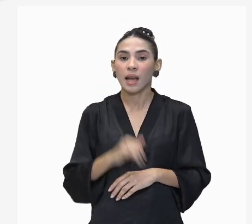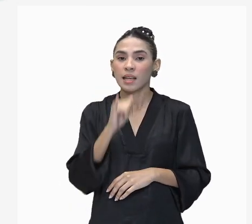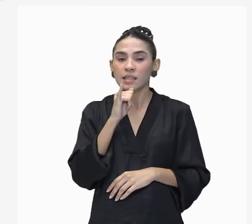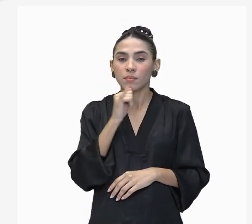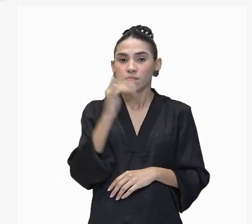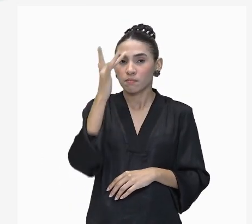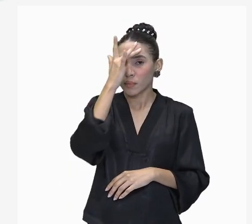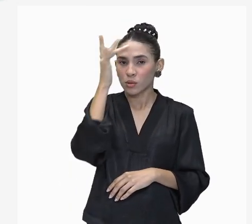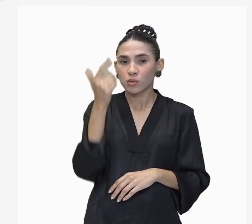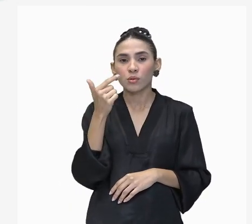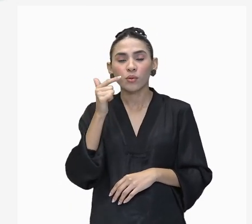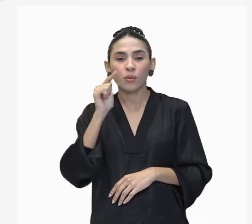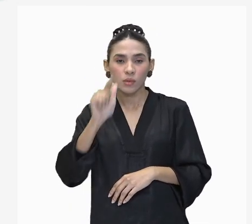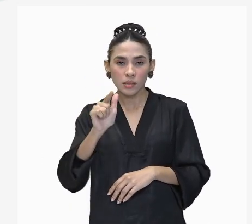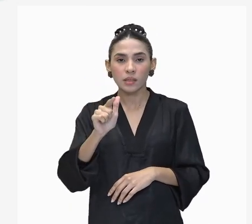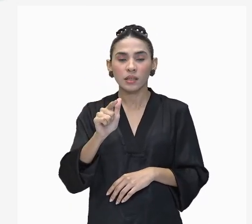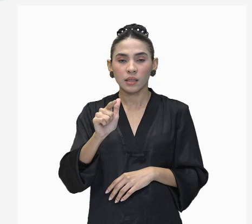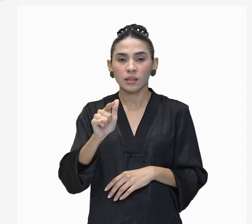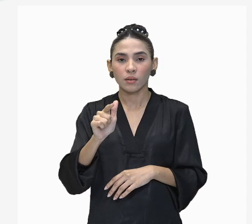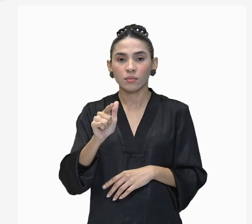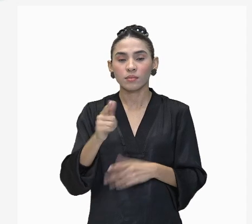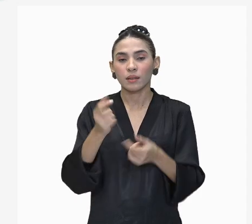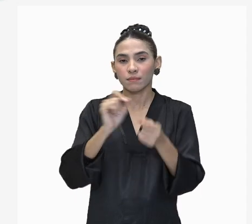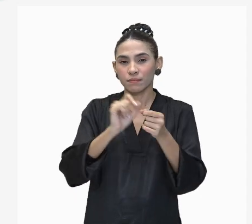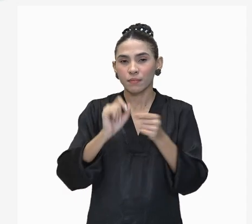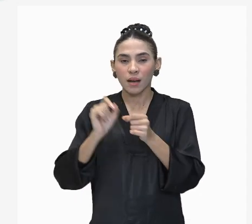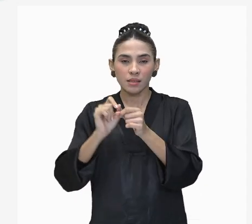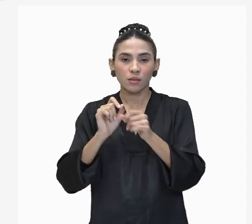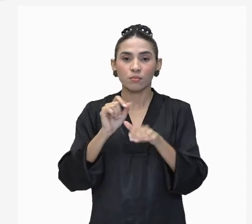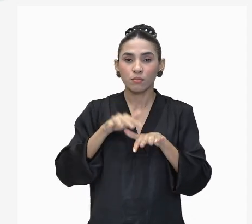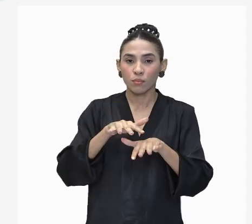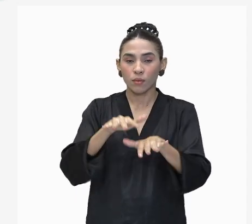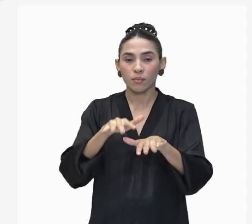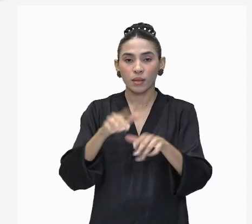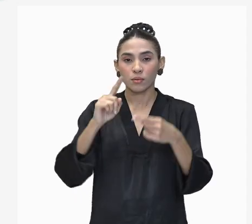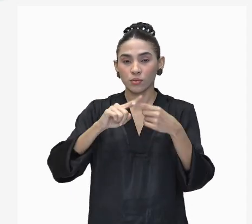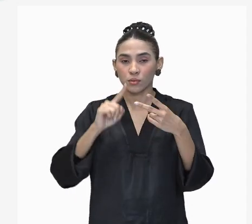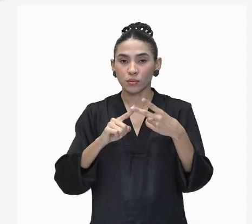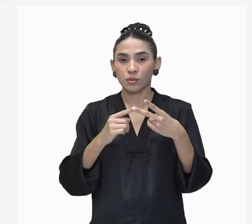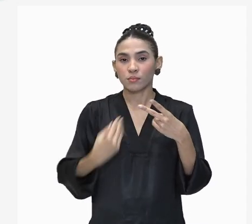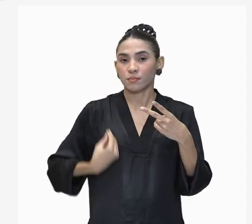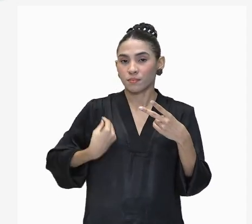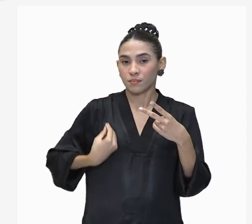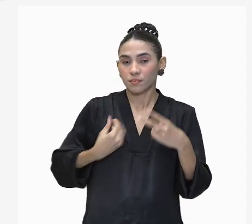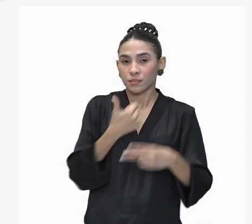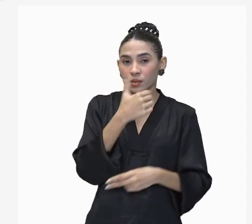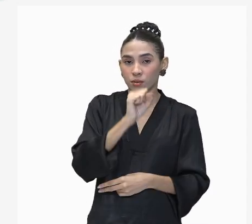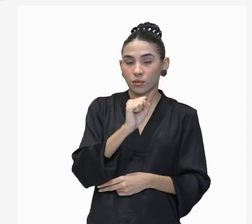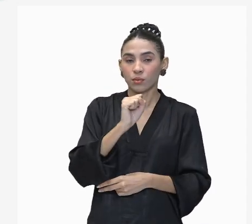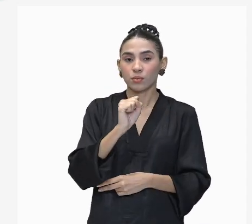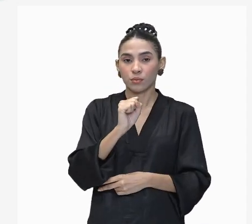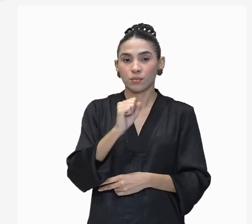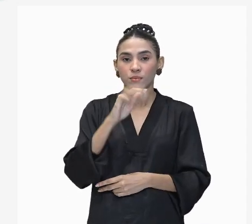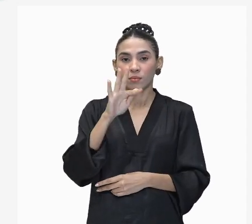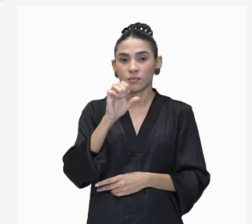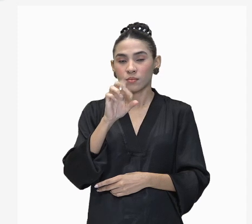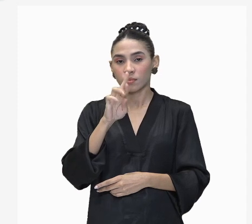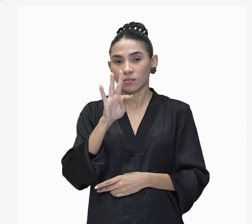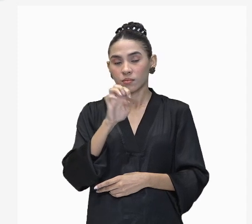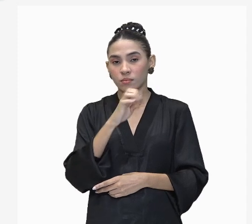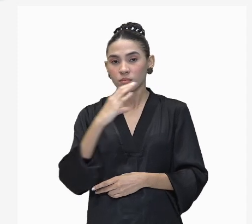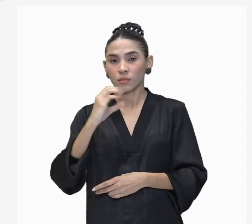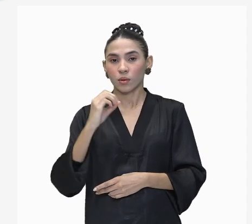melhor dizendo, dentro desse contexto ali do tenentismo, sendo os 2 sobreviventes do 18 do Forte de Copacabana. O nosso